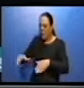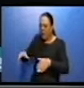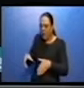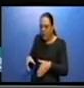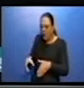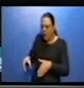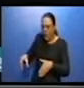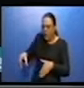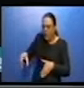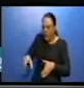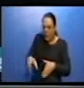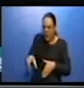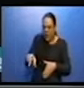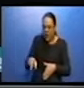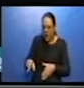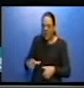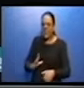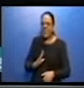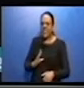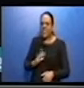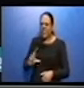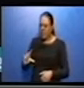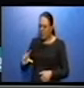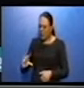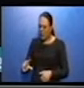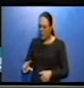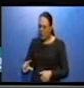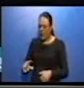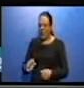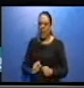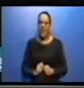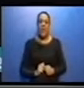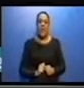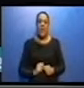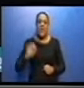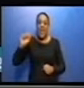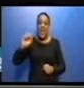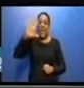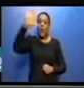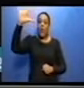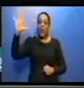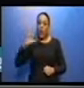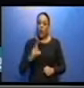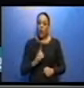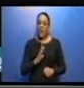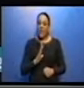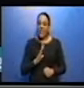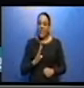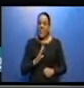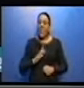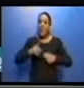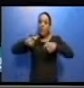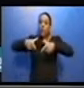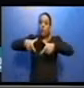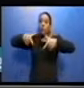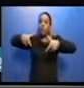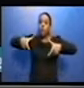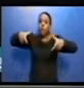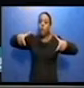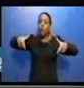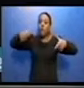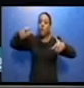quando comparadas às metrópoles, europeias. Nós temos aqui uma imagem, uma gravura, que